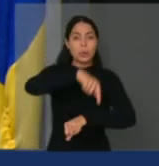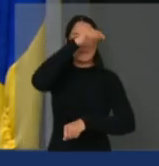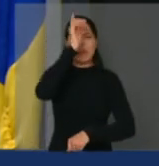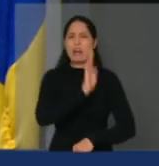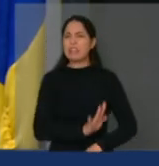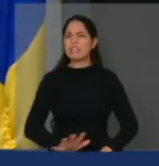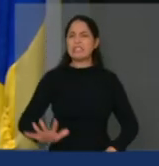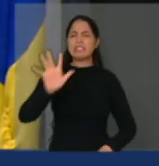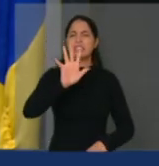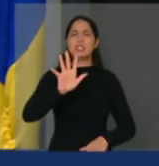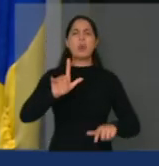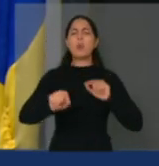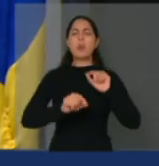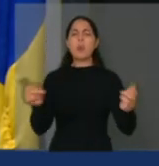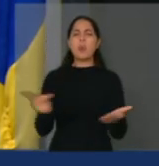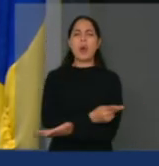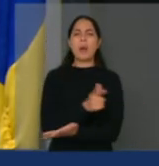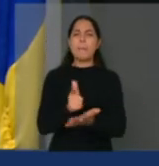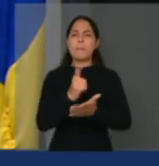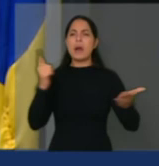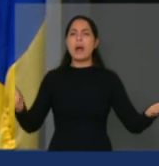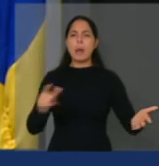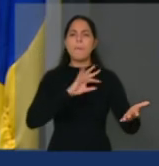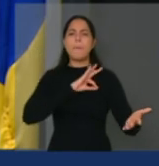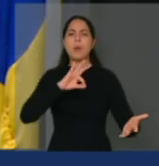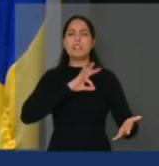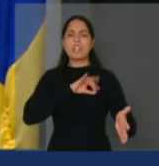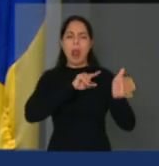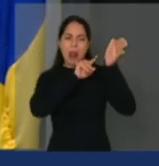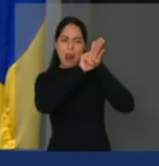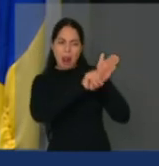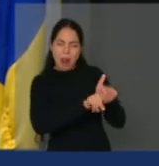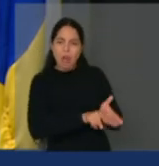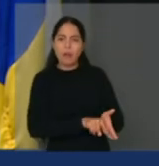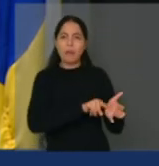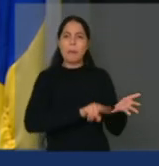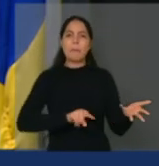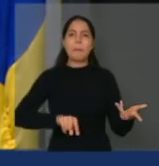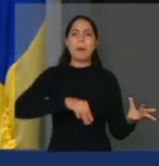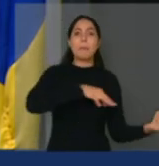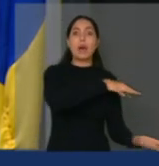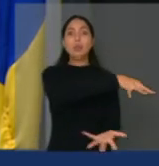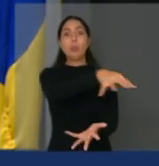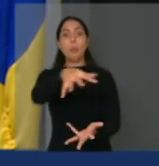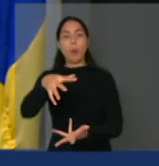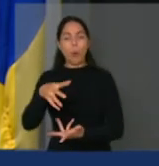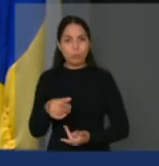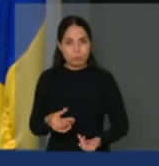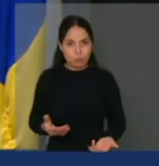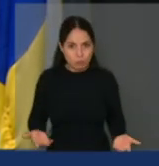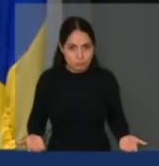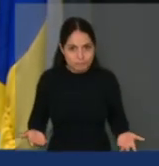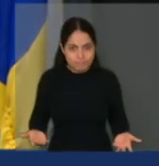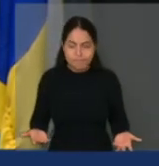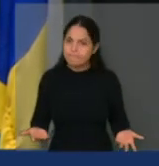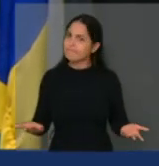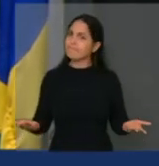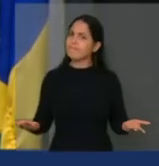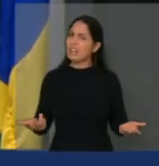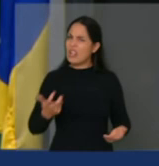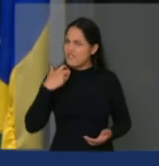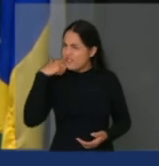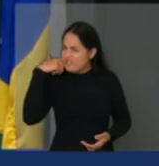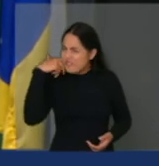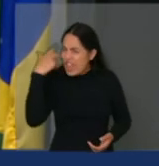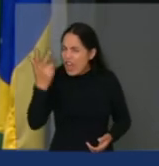páginas policiais e mergulhando o Brasil no mundo nas páginas internacionais o que me vergonha são todos